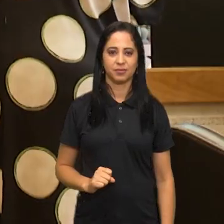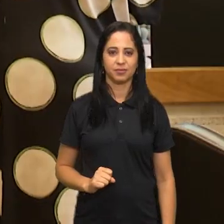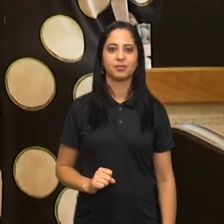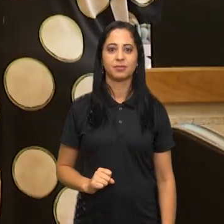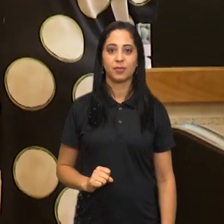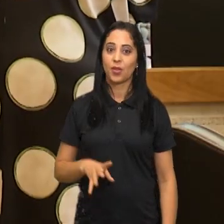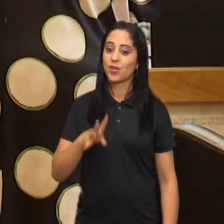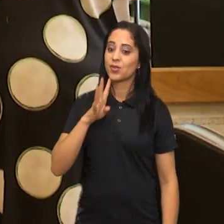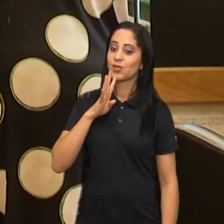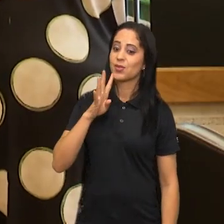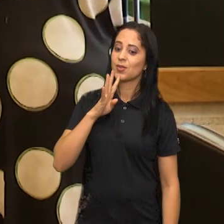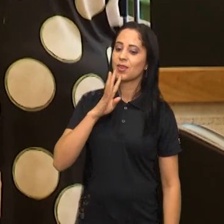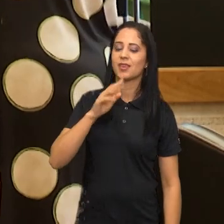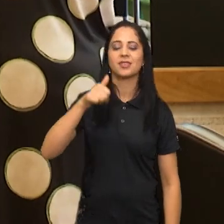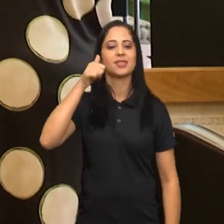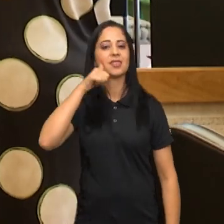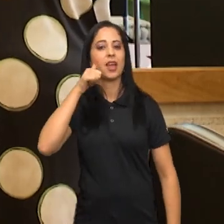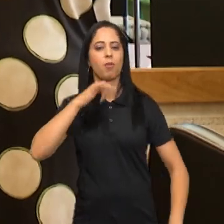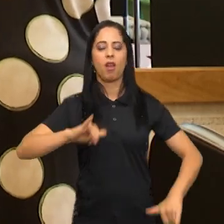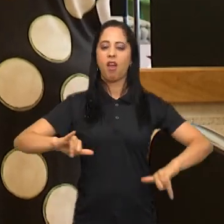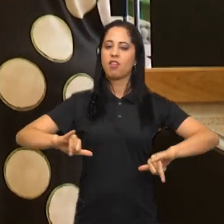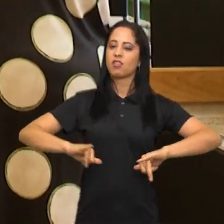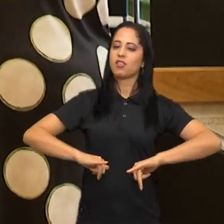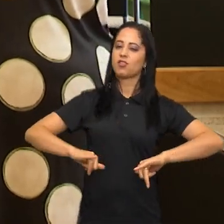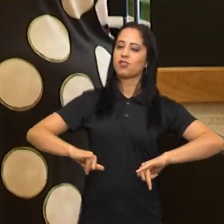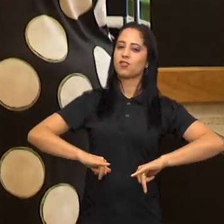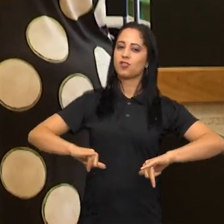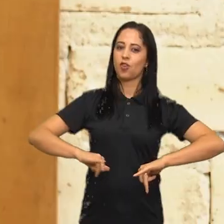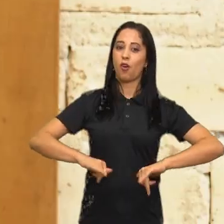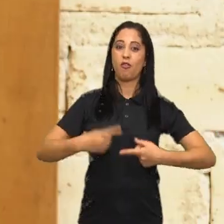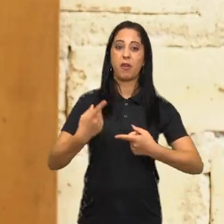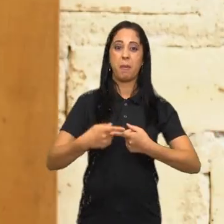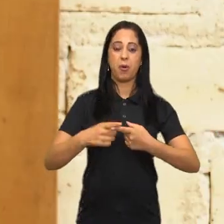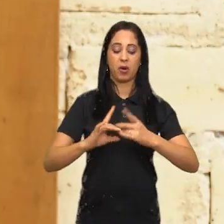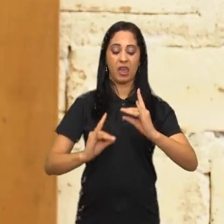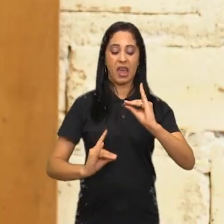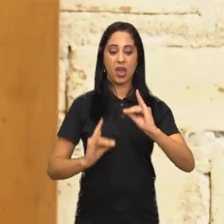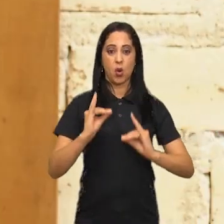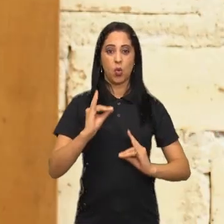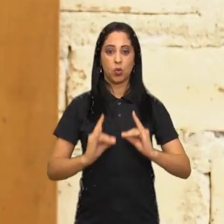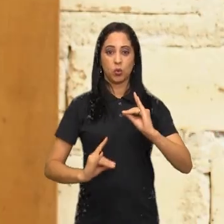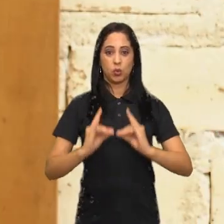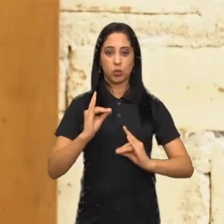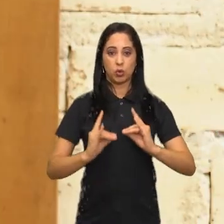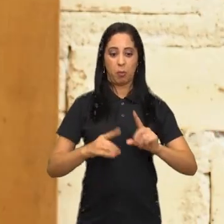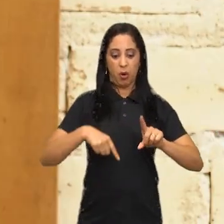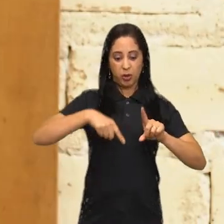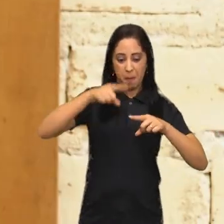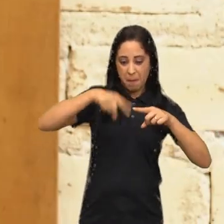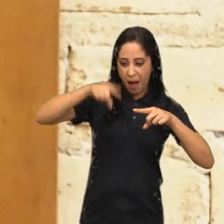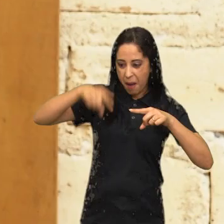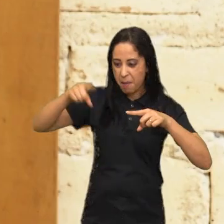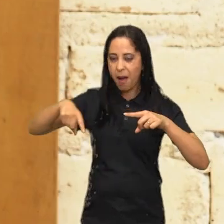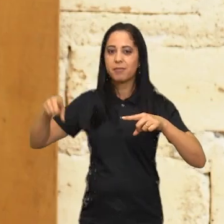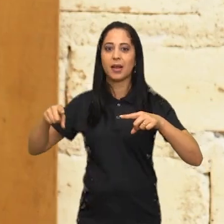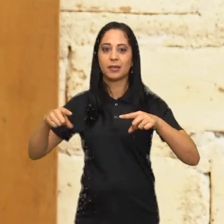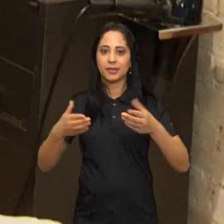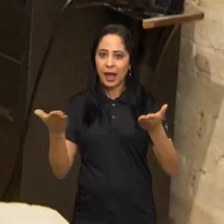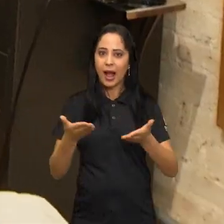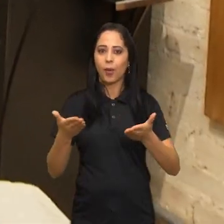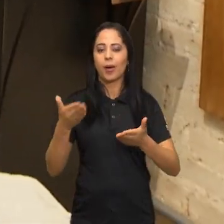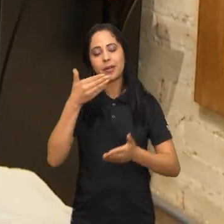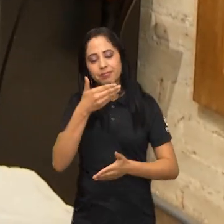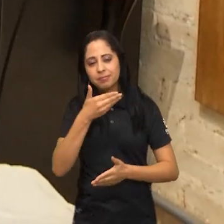Vamos conhecer uma mulher que sofria com a falta desse equilíbrio. Tudo ajustado, hoje ela leva uma vida com mais